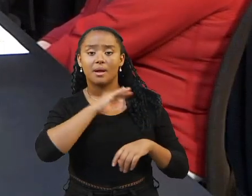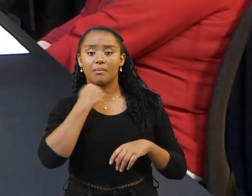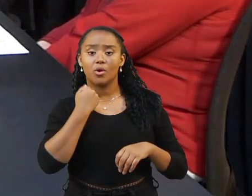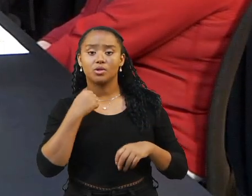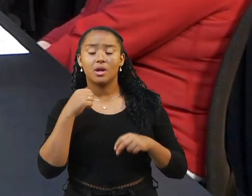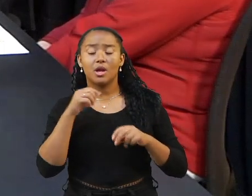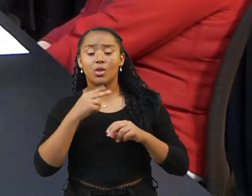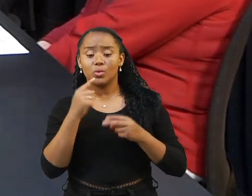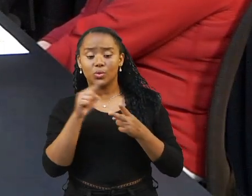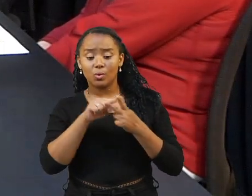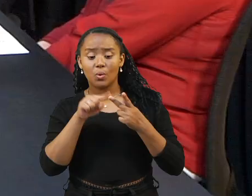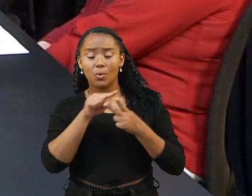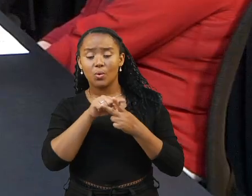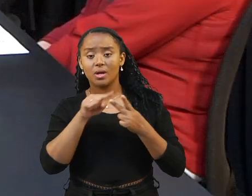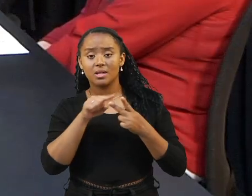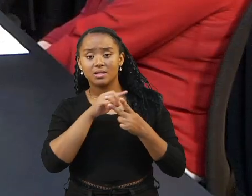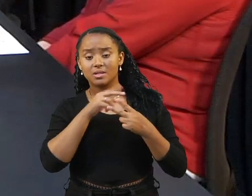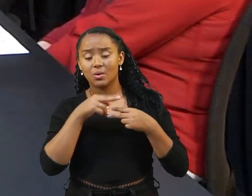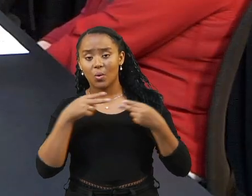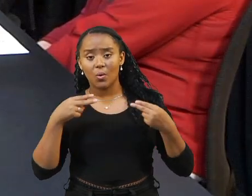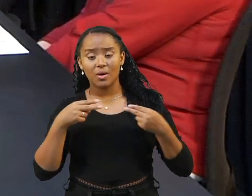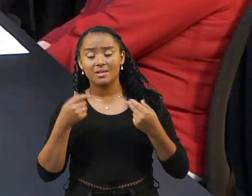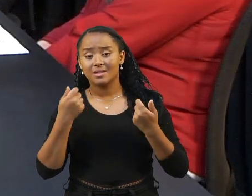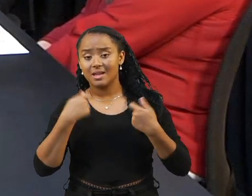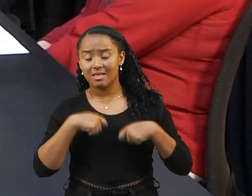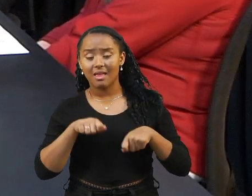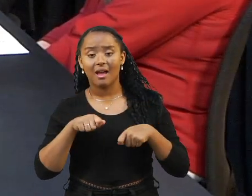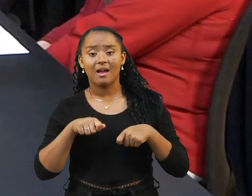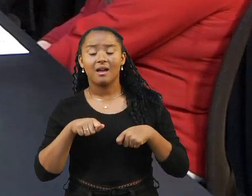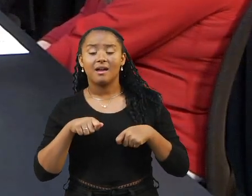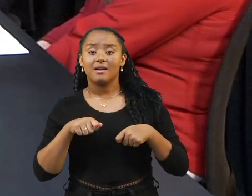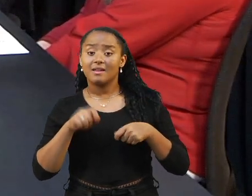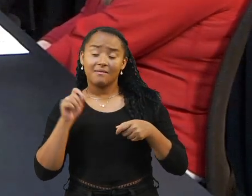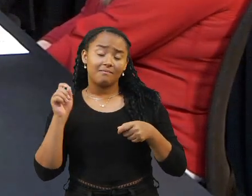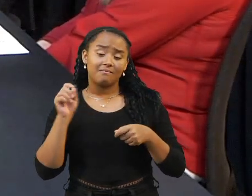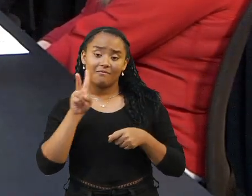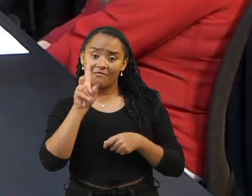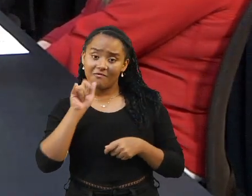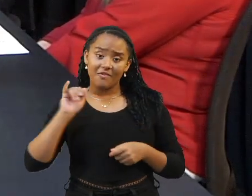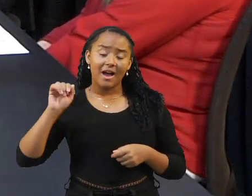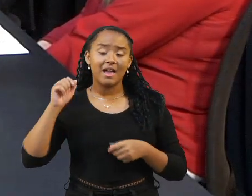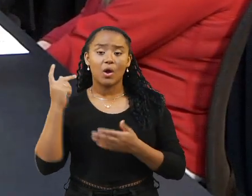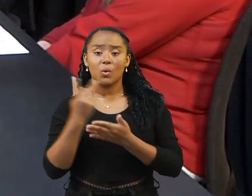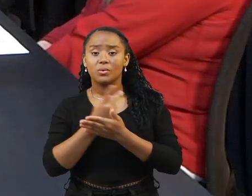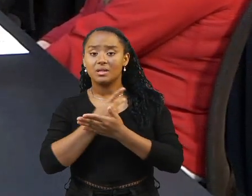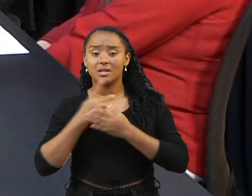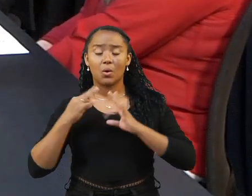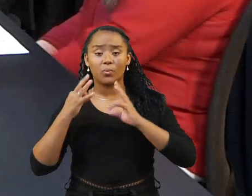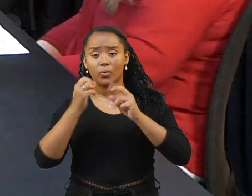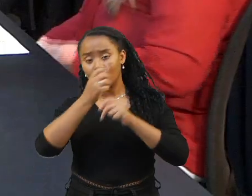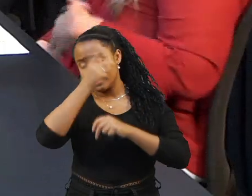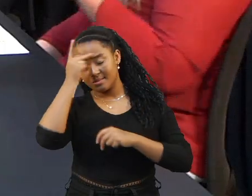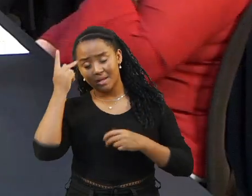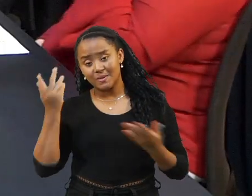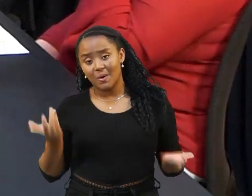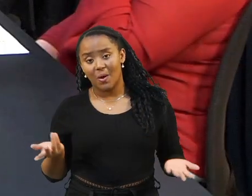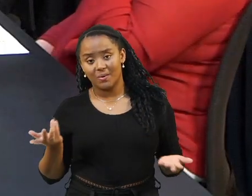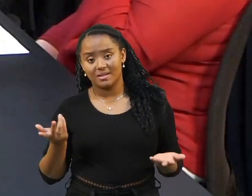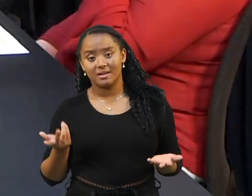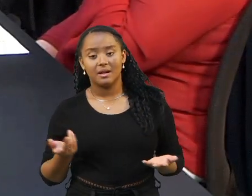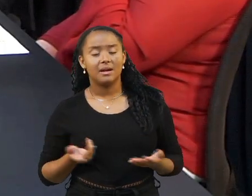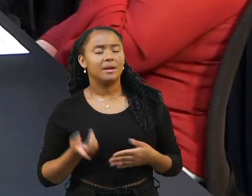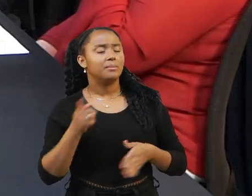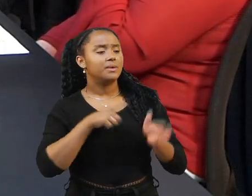vão acontecer objetivamente com todos nós. Inexoravelmente. Inexoravelmente. Geni, então como